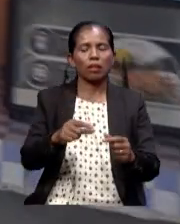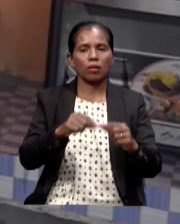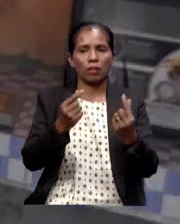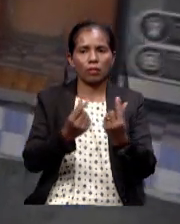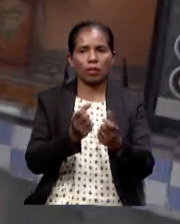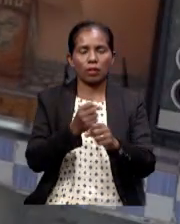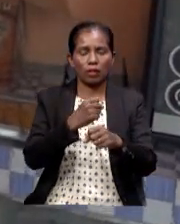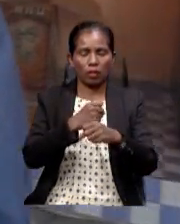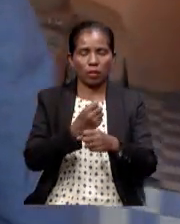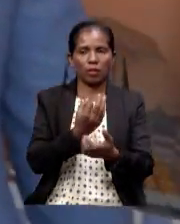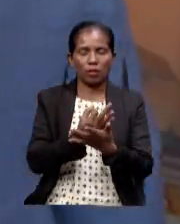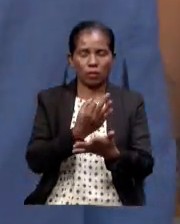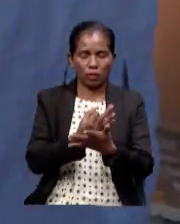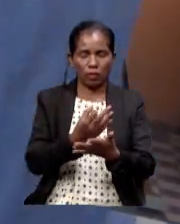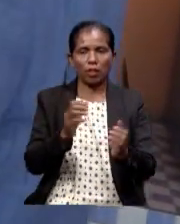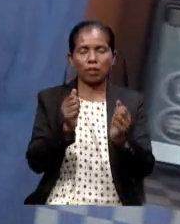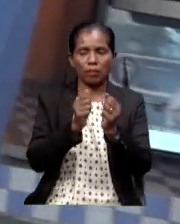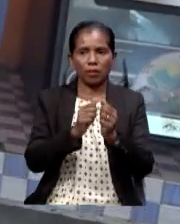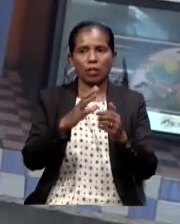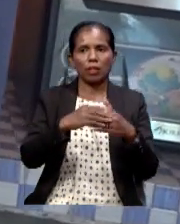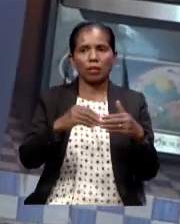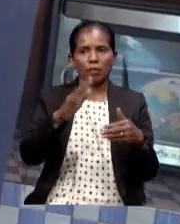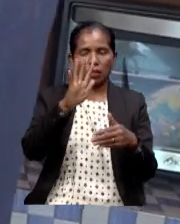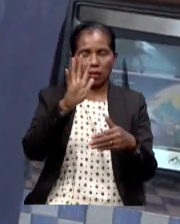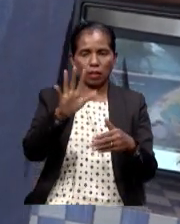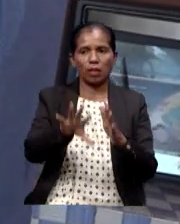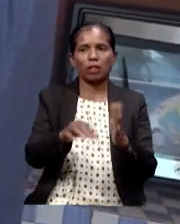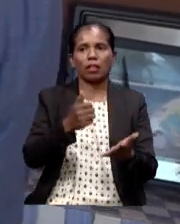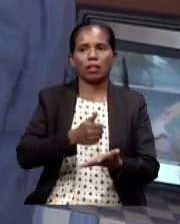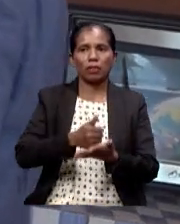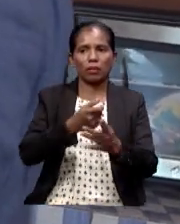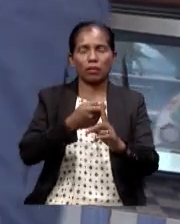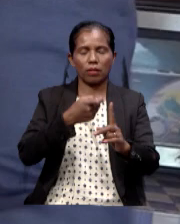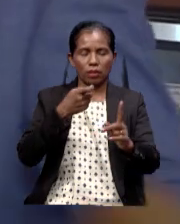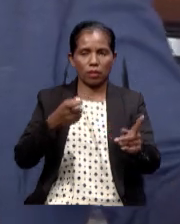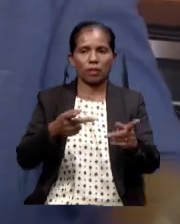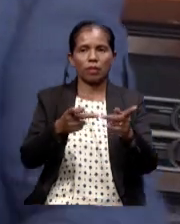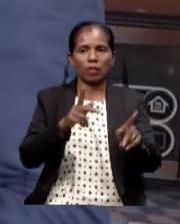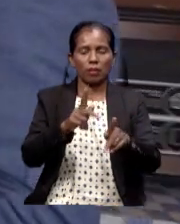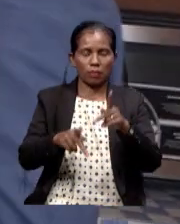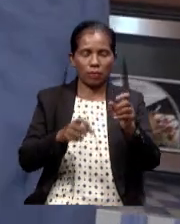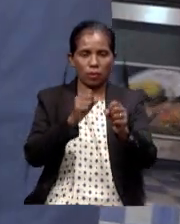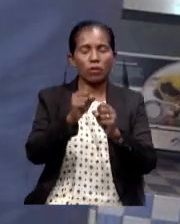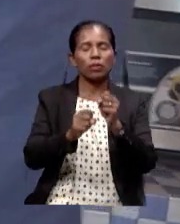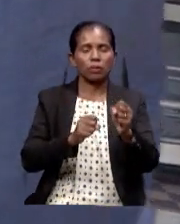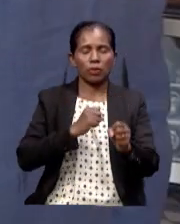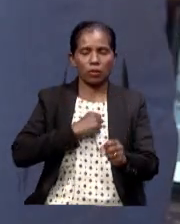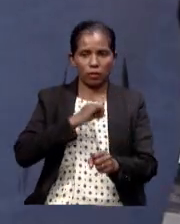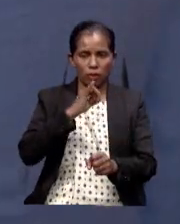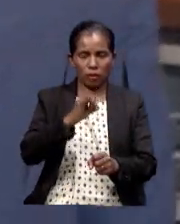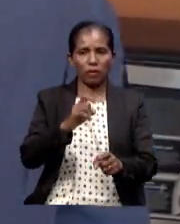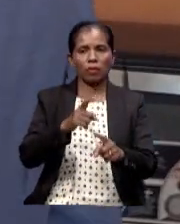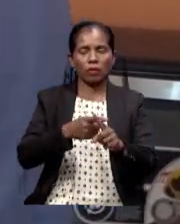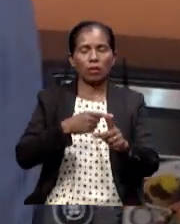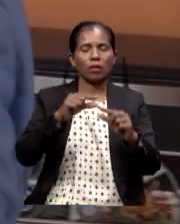hari ho fundo dolar americano atus lima, ne behetan apoi hosi centro komunidade Covalima. Kada fulan,